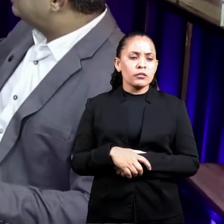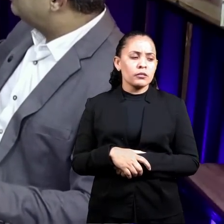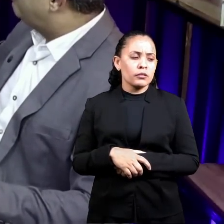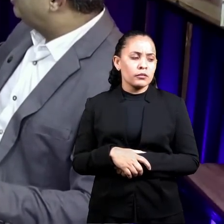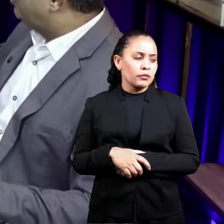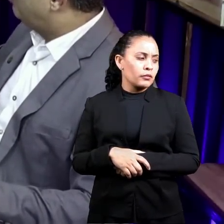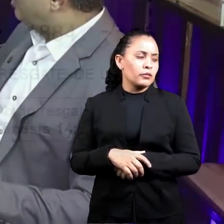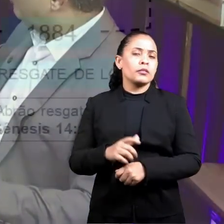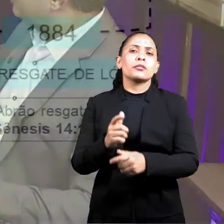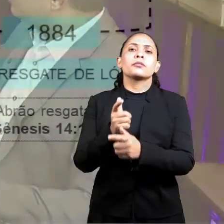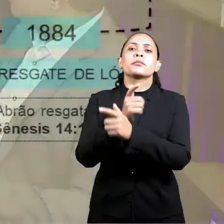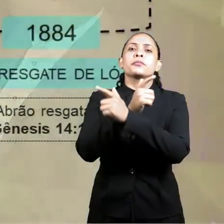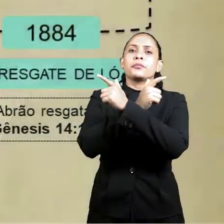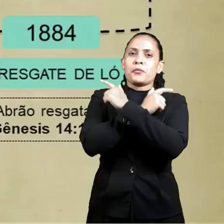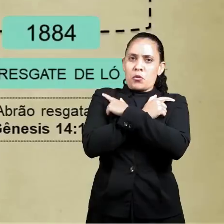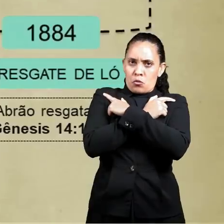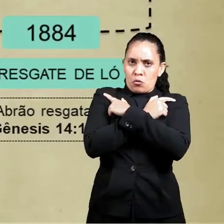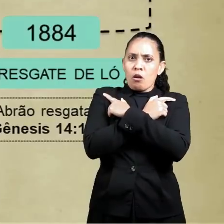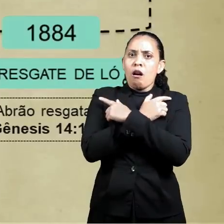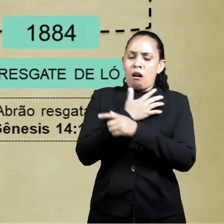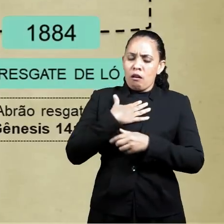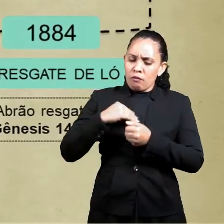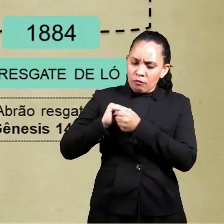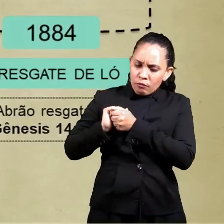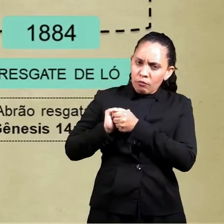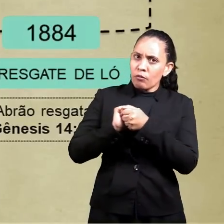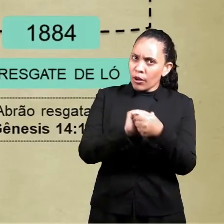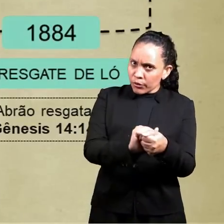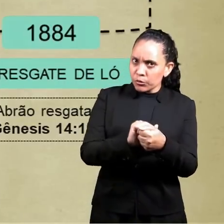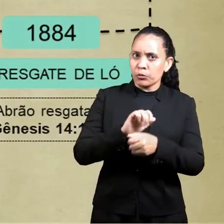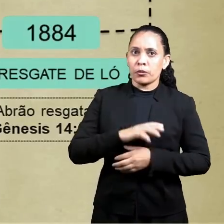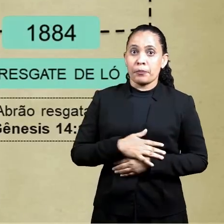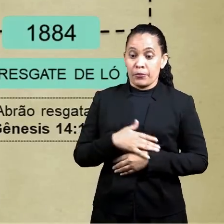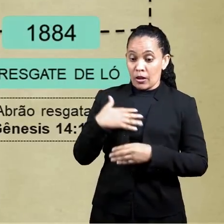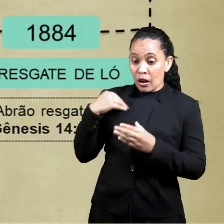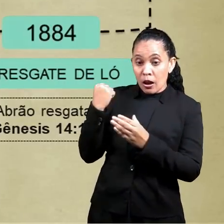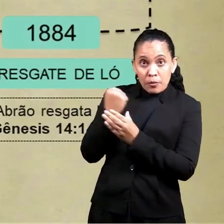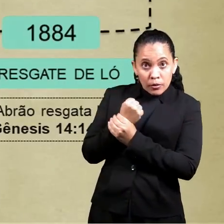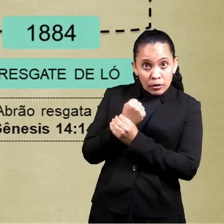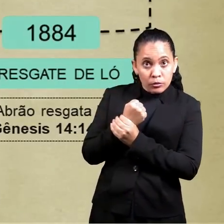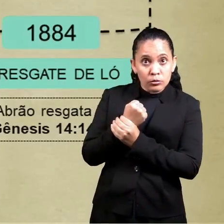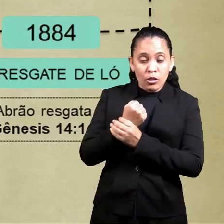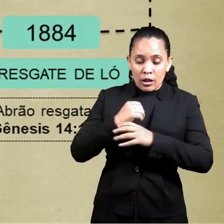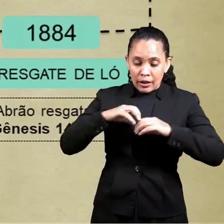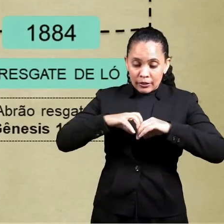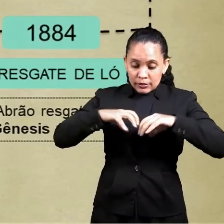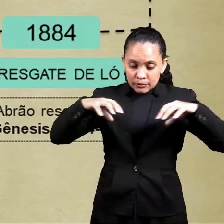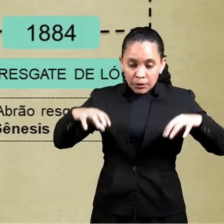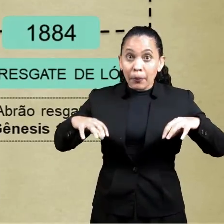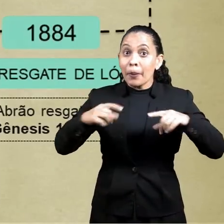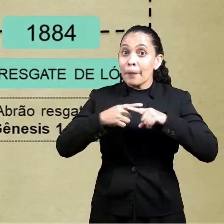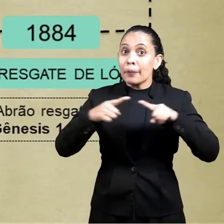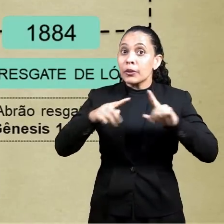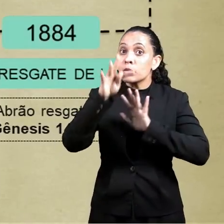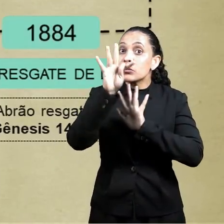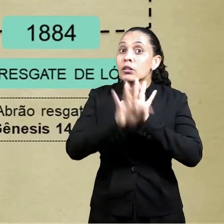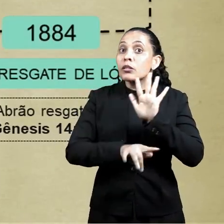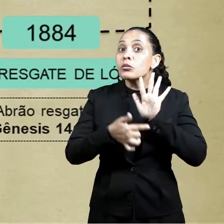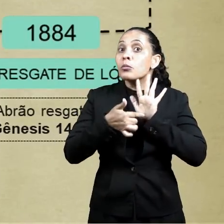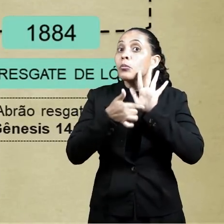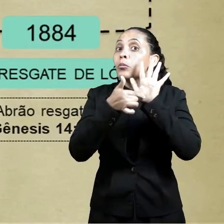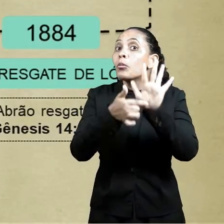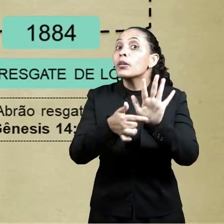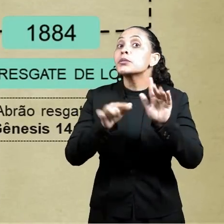em 1891 acontece uma coisa que Abraão e Ló eles se separam, mas o texto ele traz um detalhe